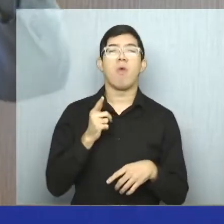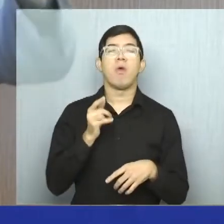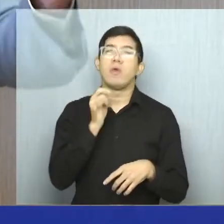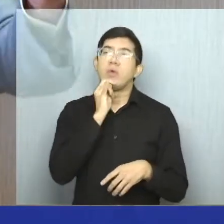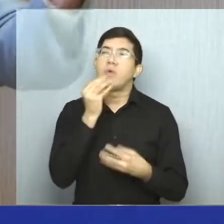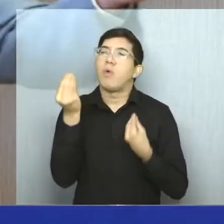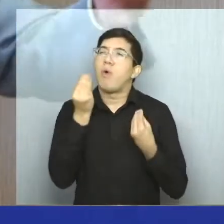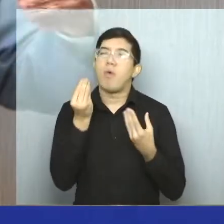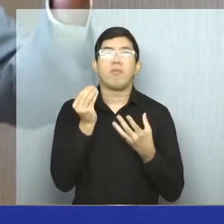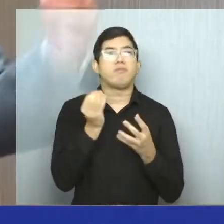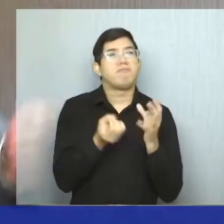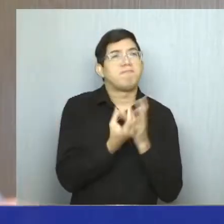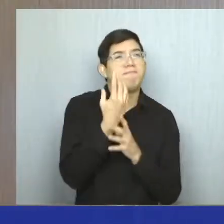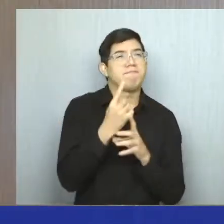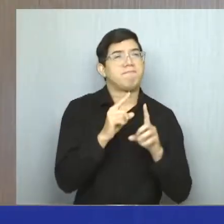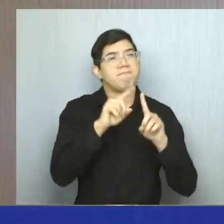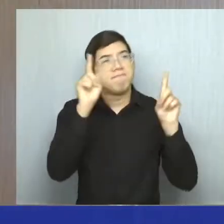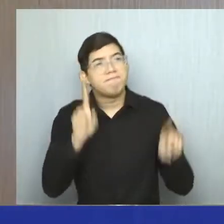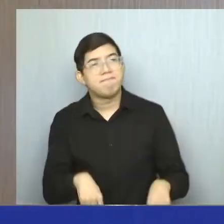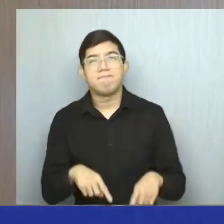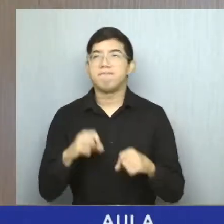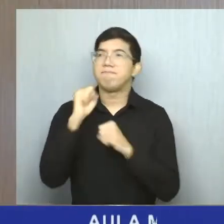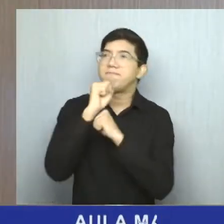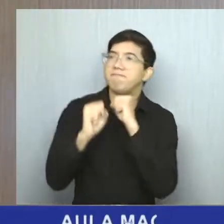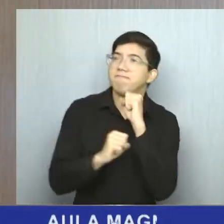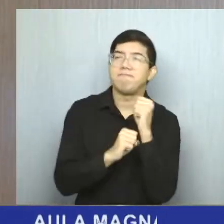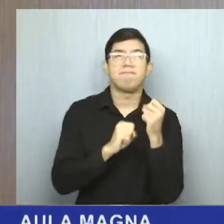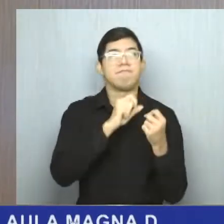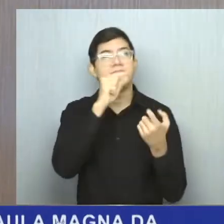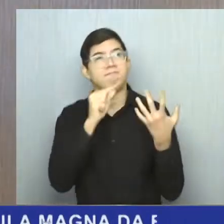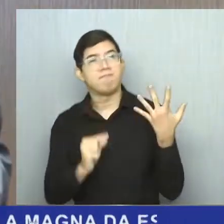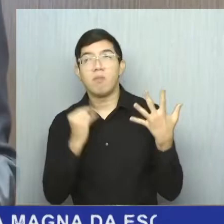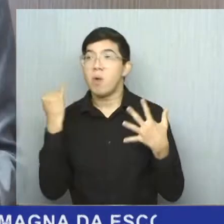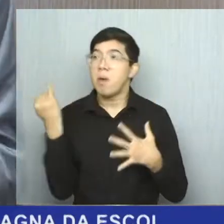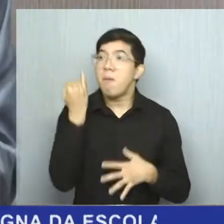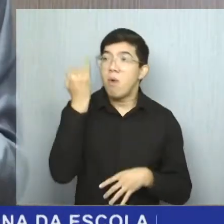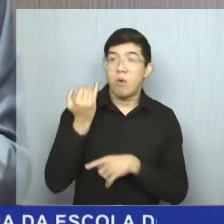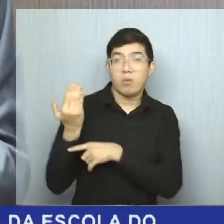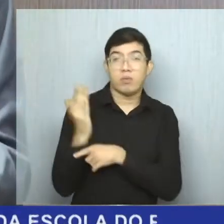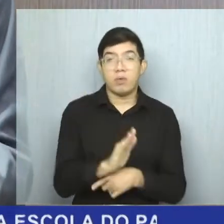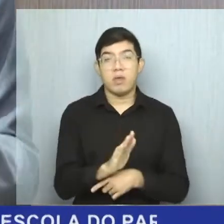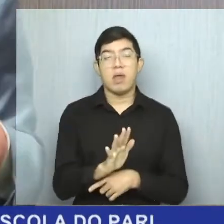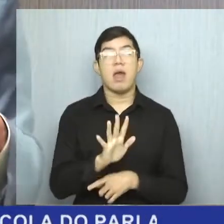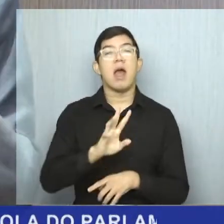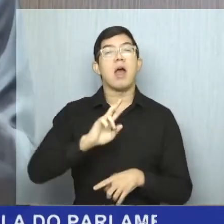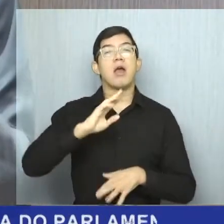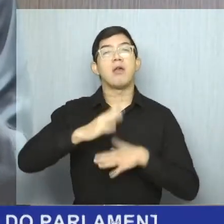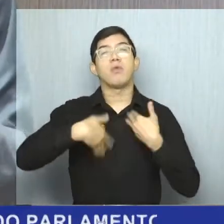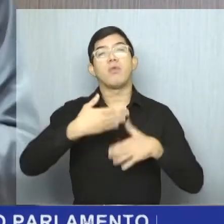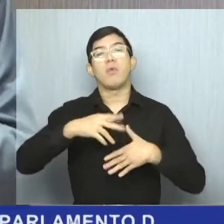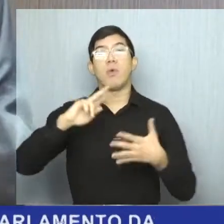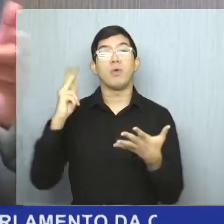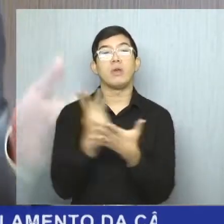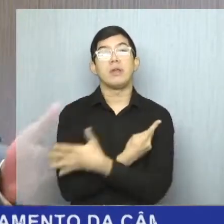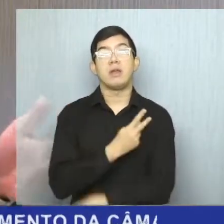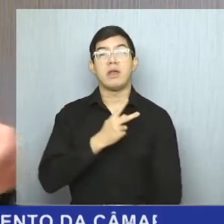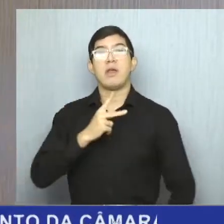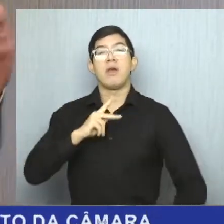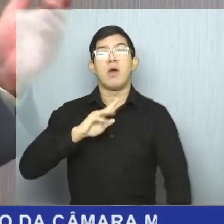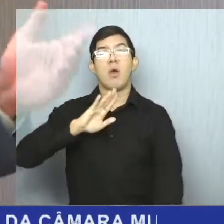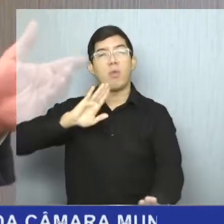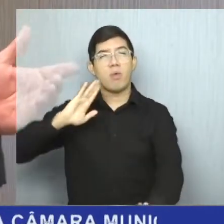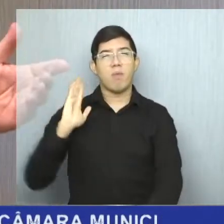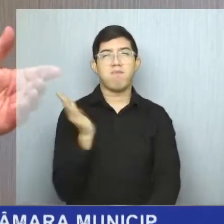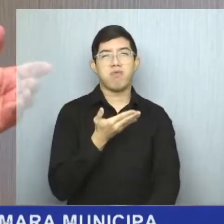infraestrutura, de políticas públicas relevantes. E a República, com a característica de golpe, ainda que fosse um querer majoritário